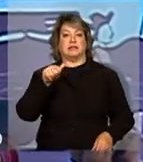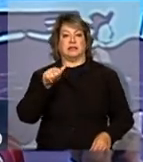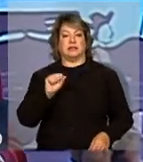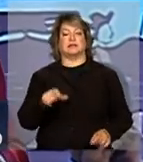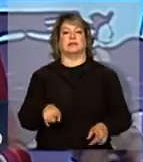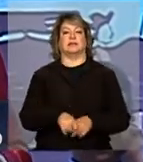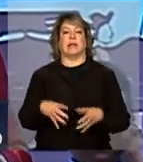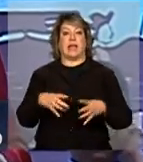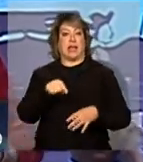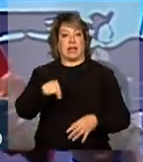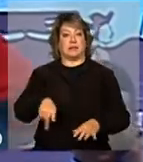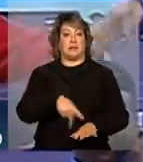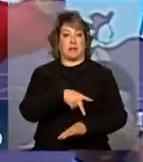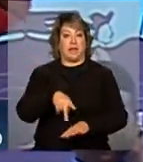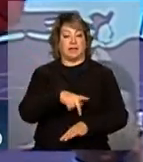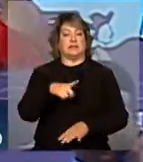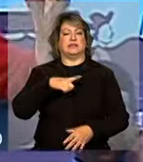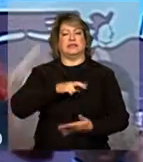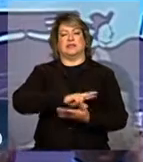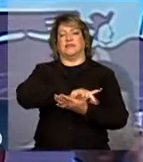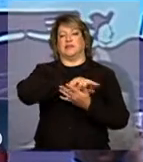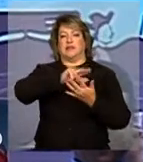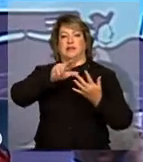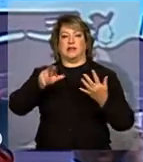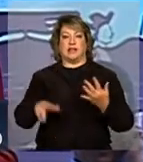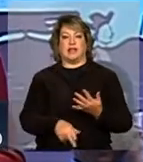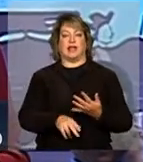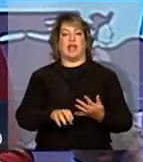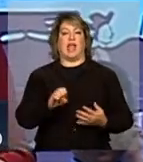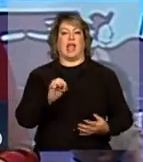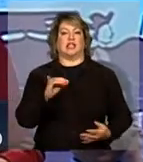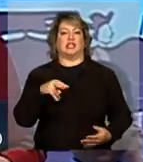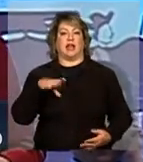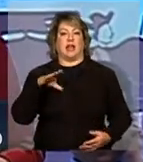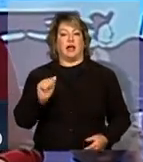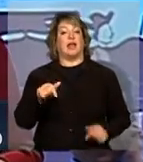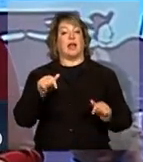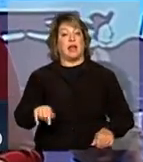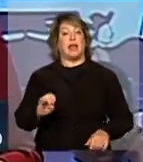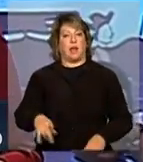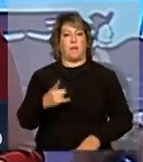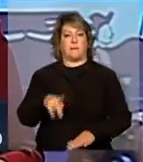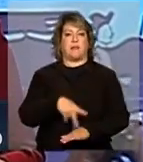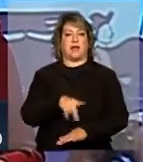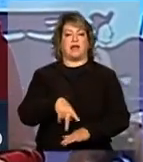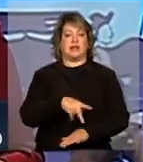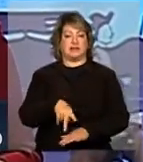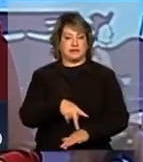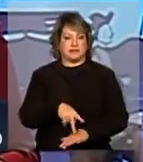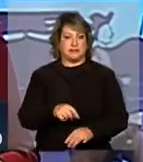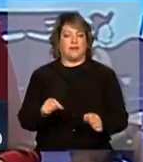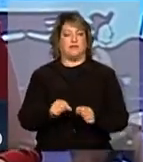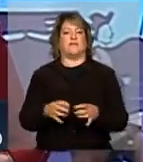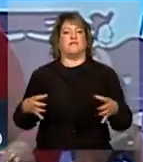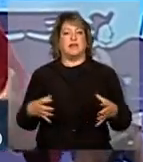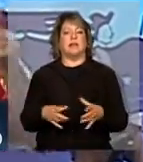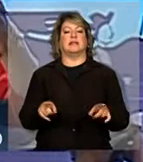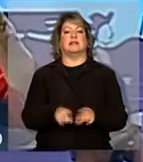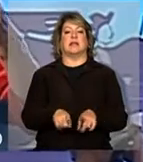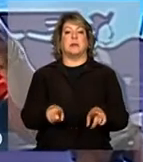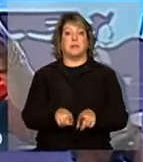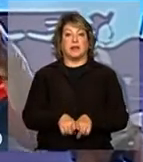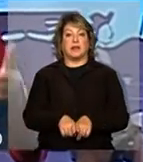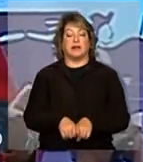esse país que tem uma variedade étnica, ele é um país formado também por